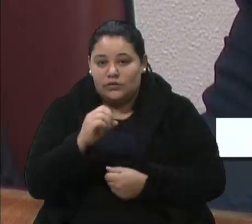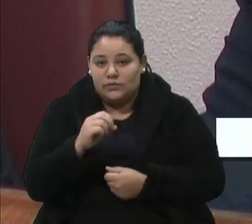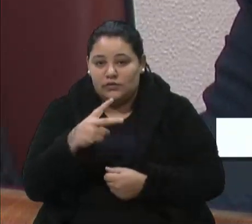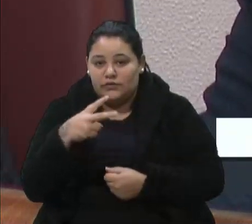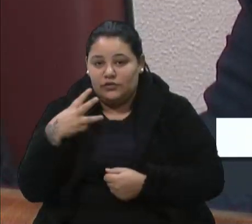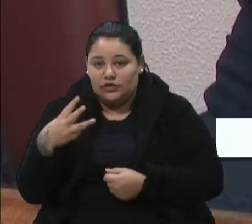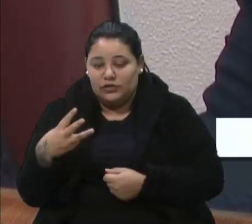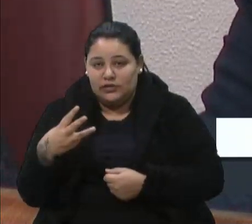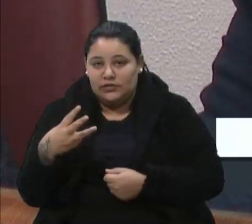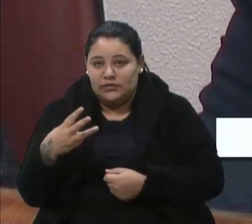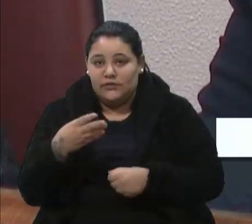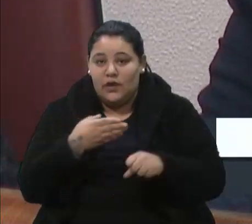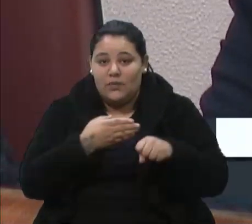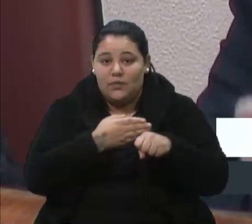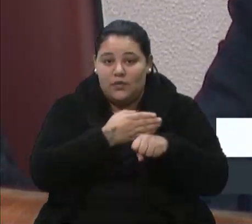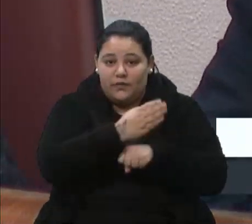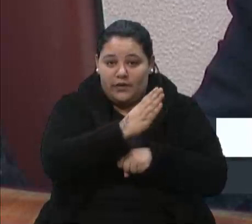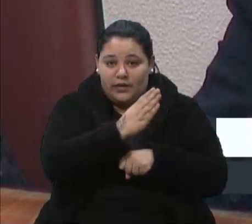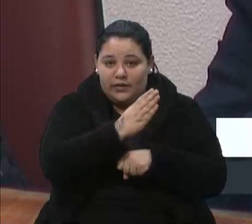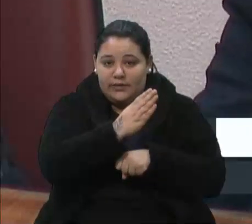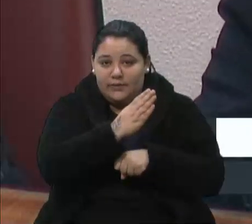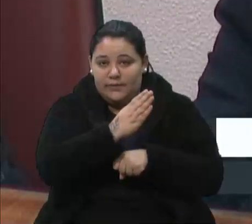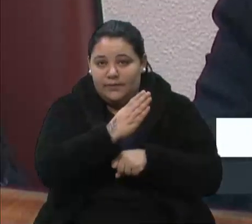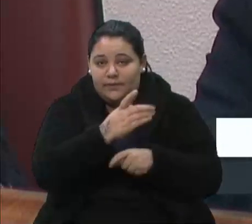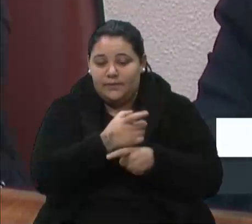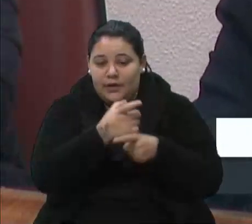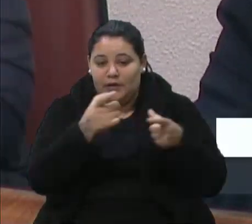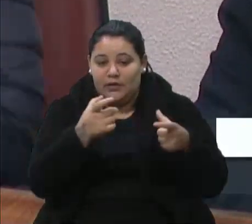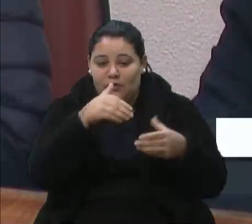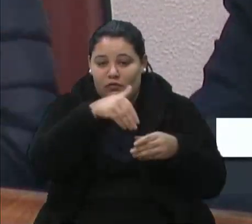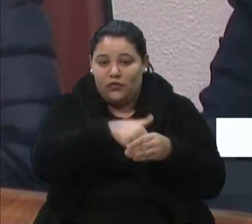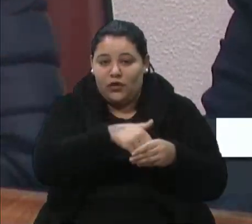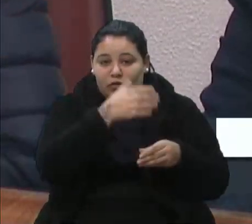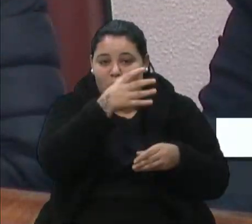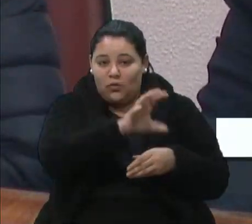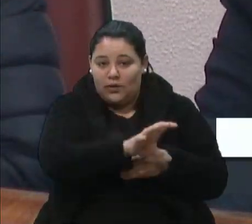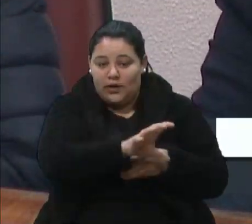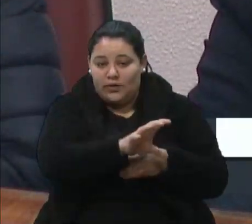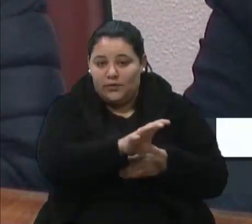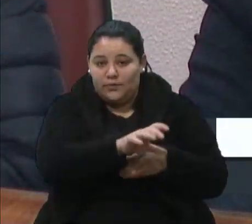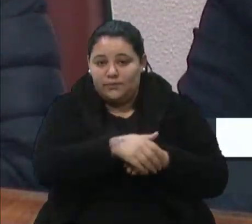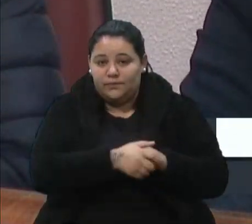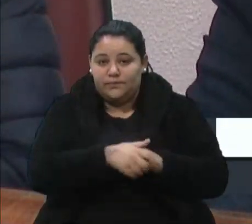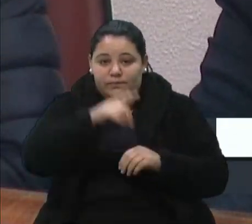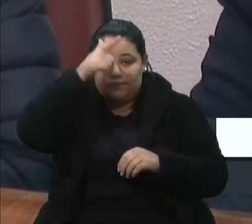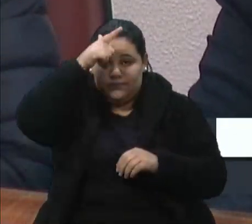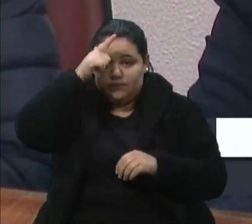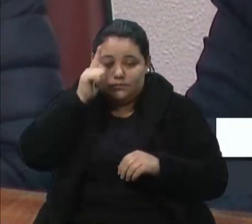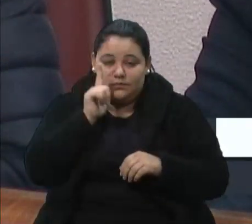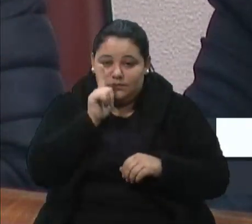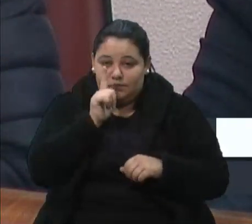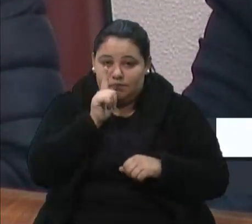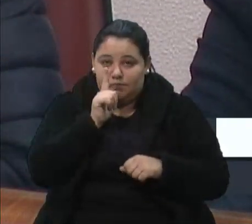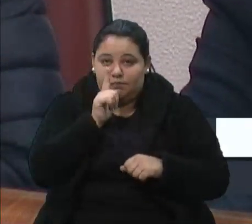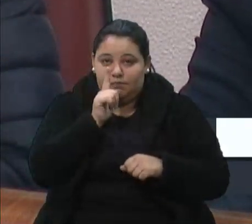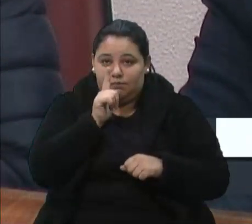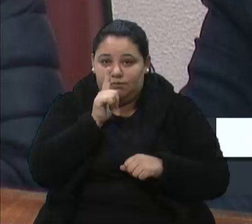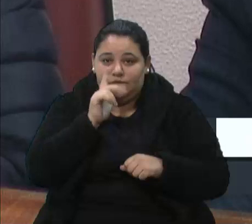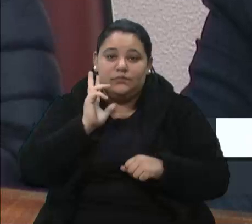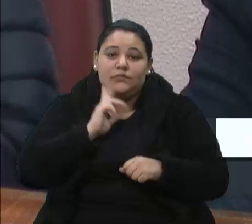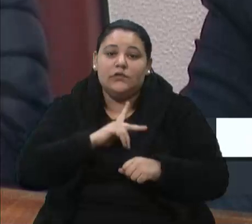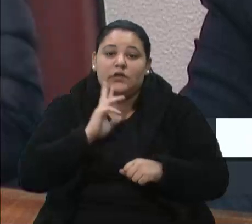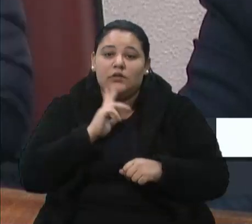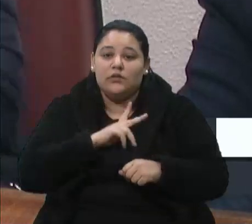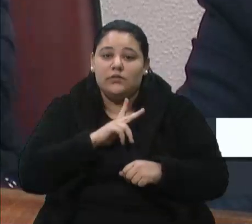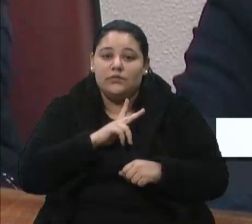9/2023 foi aprovada por maioria com votos contrários de Lucas Caranhato, Renato